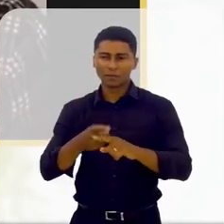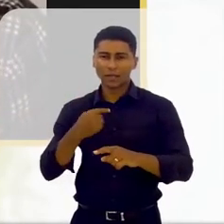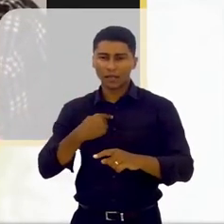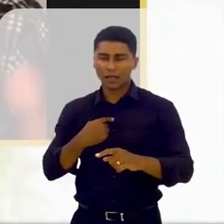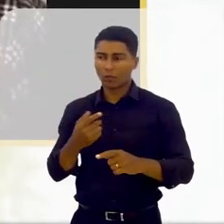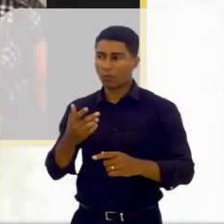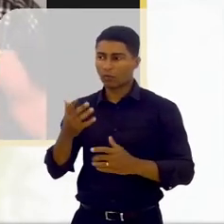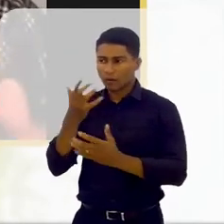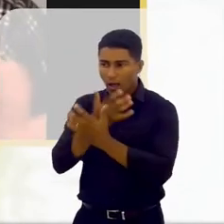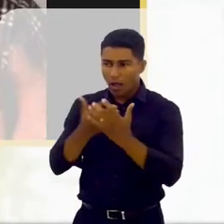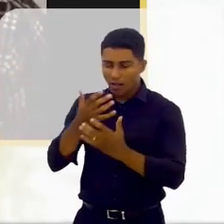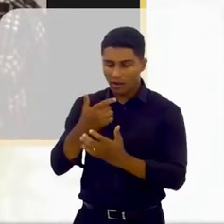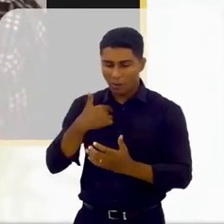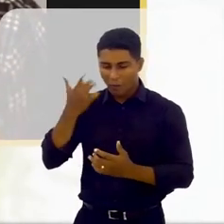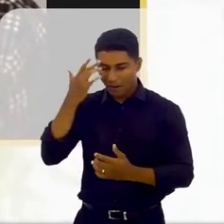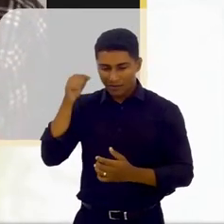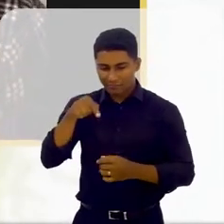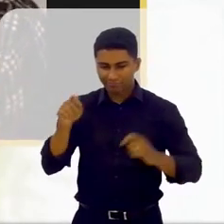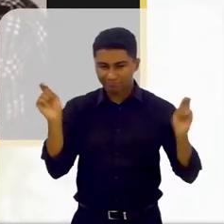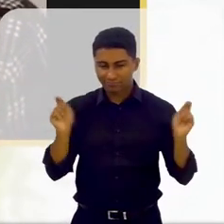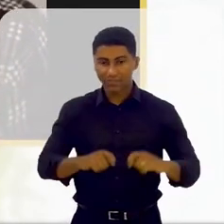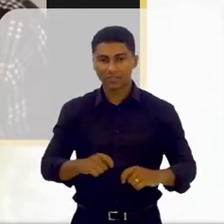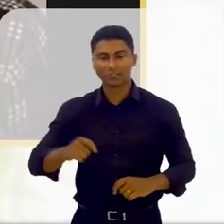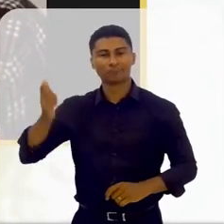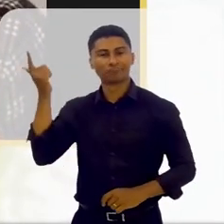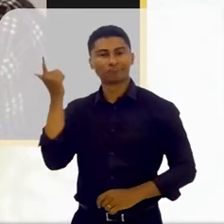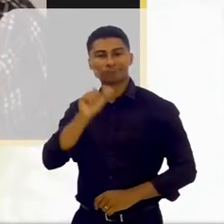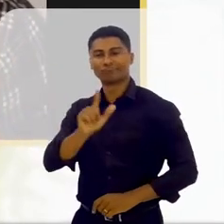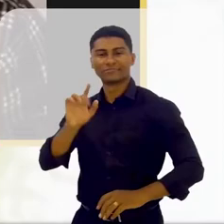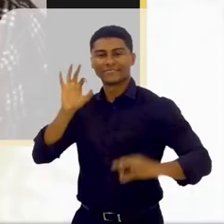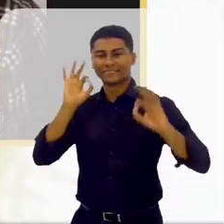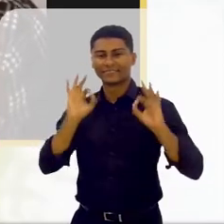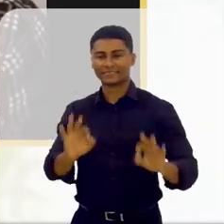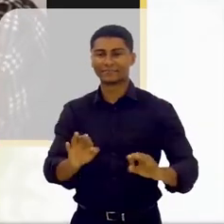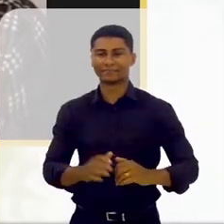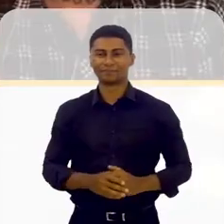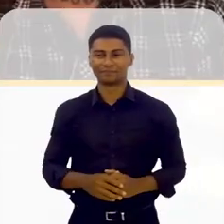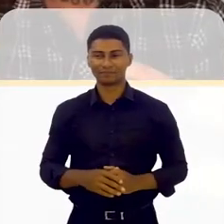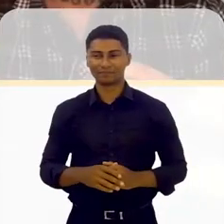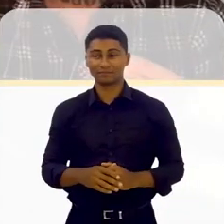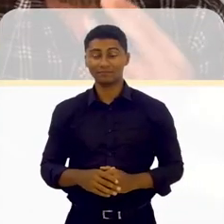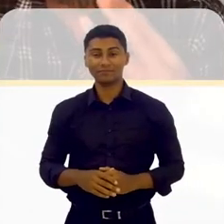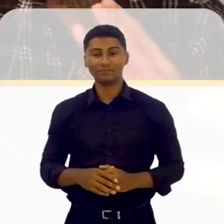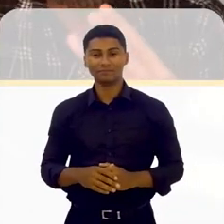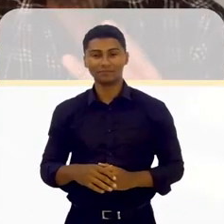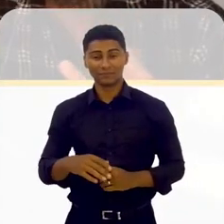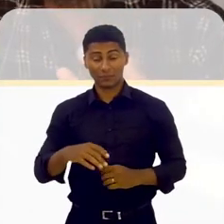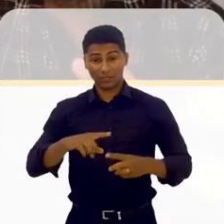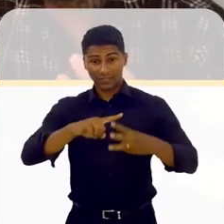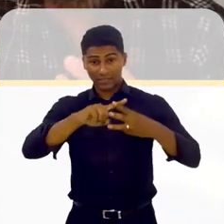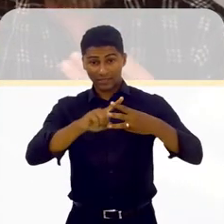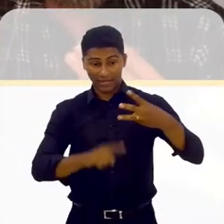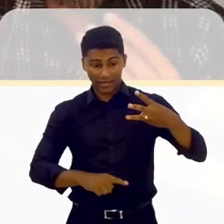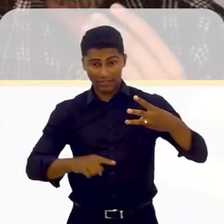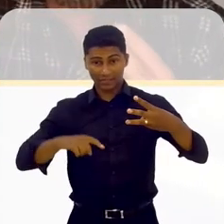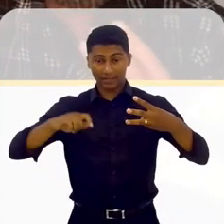tocar e cantar, assim, pô, acho que vai dar certo aqui. E deu certo. Gravamos três